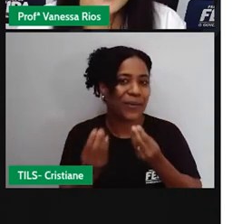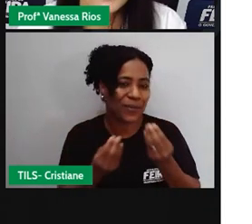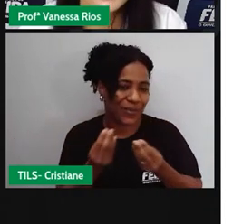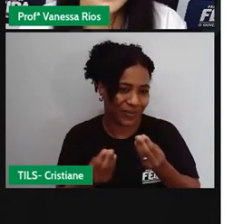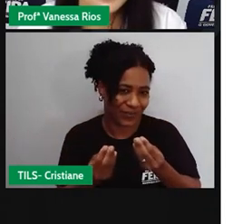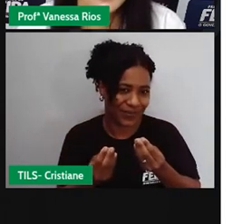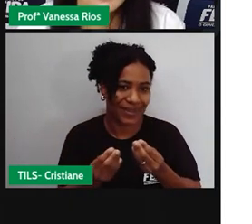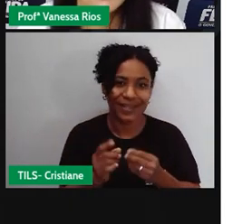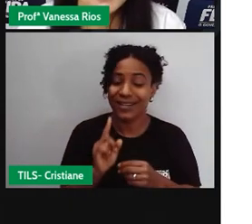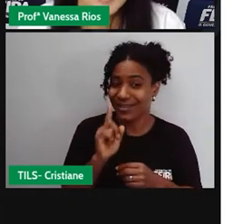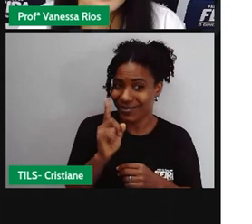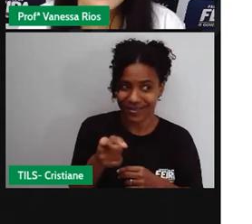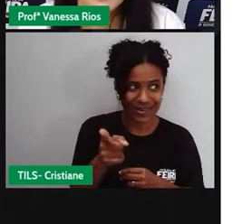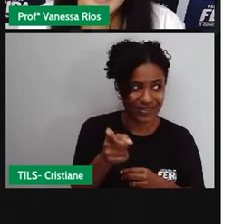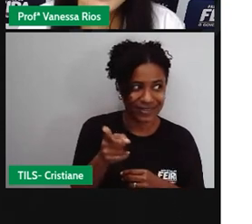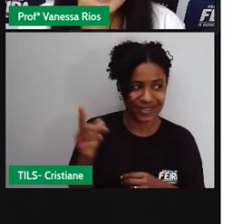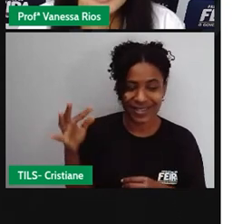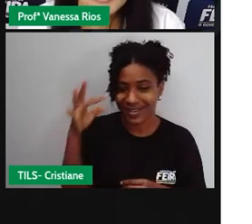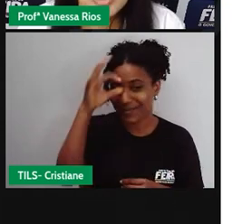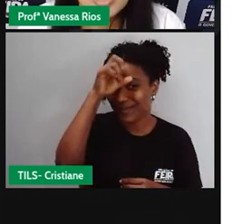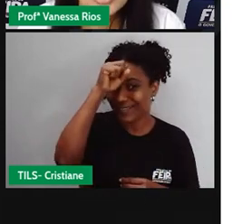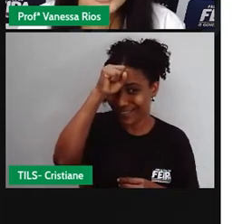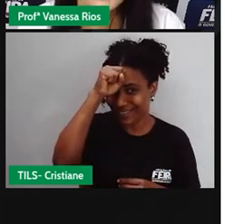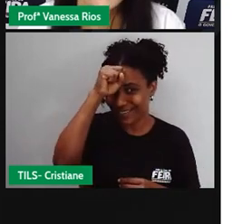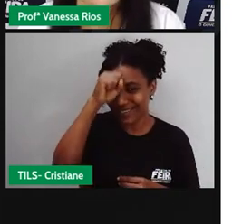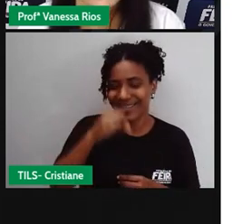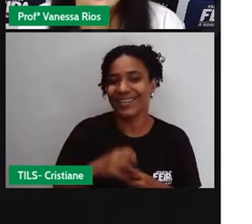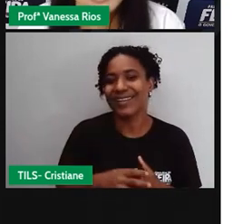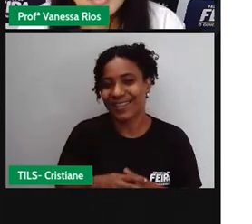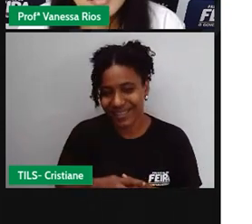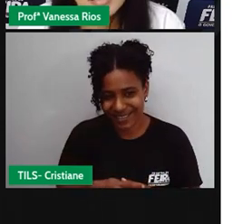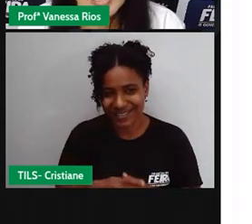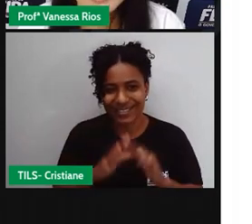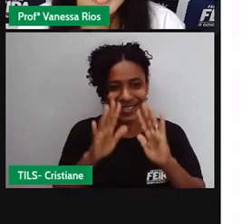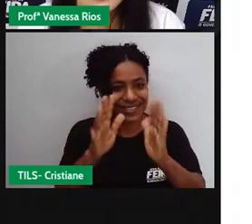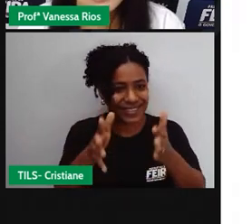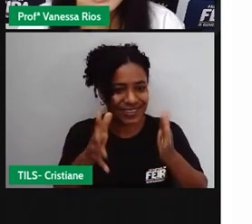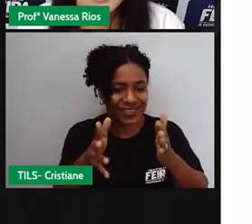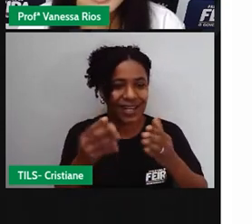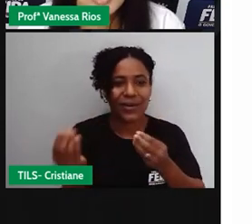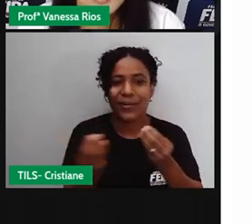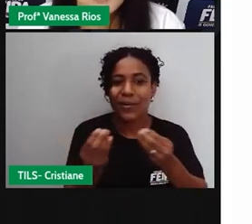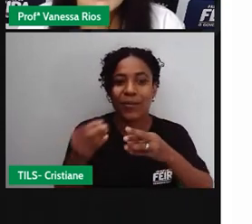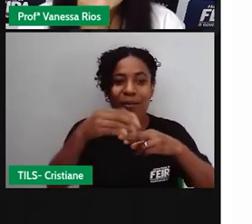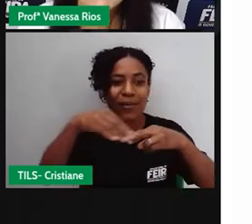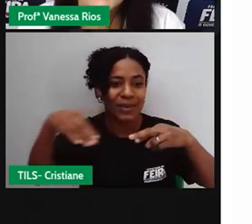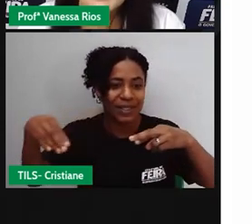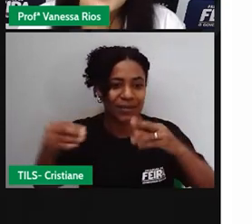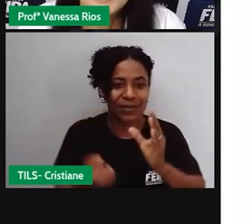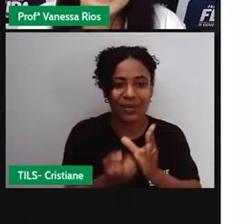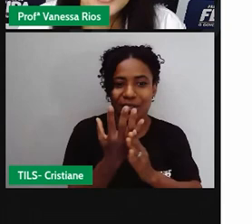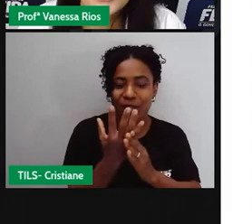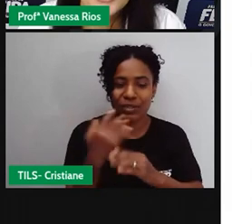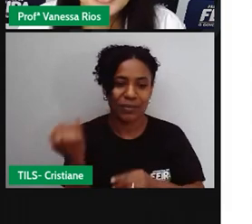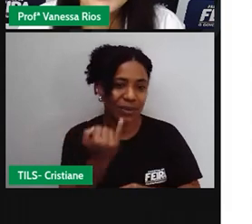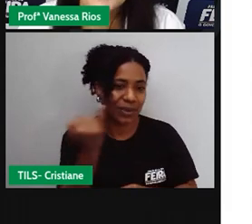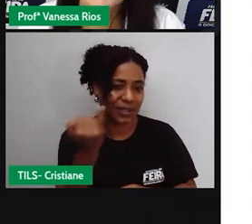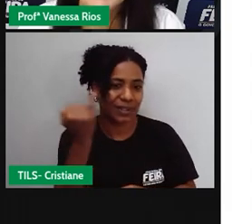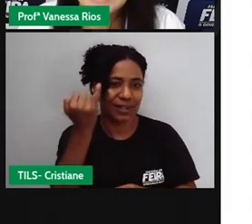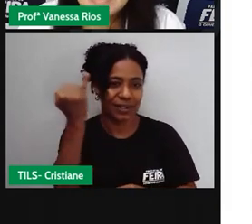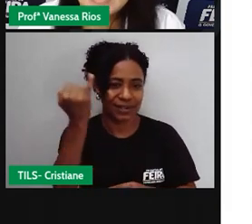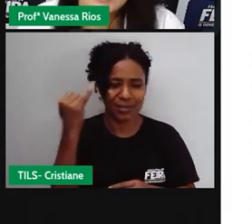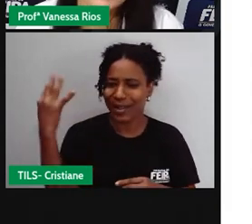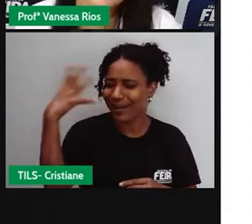Agora é com você. Você aprendeu aí sobre a origem, a importância da literatura de cordel, também apreciou toda a